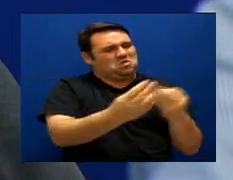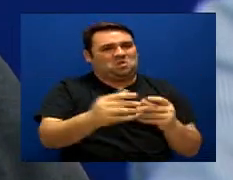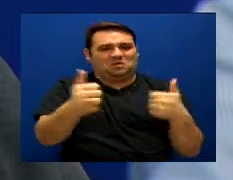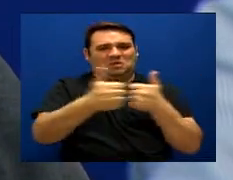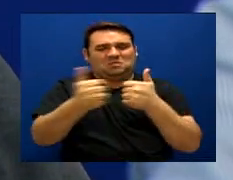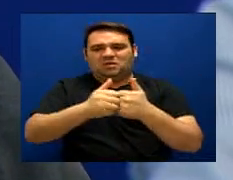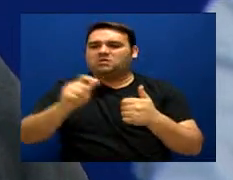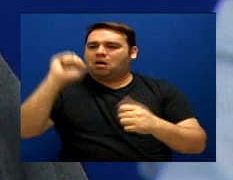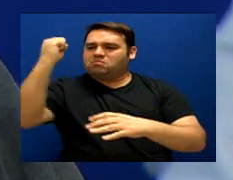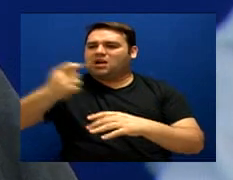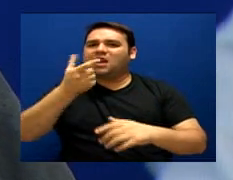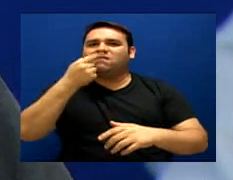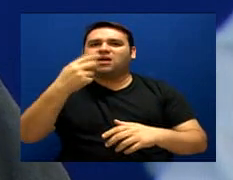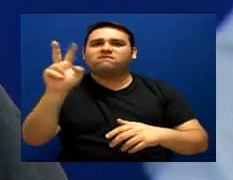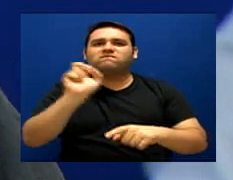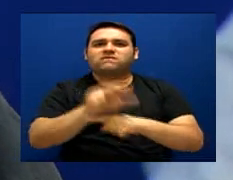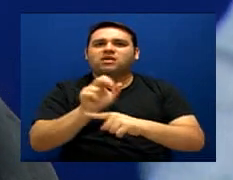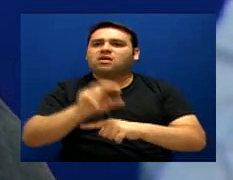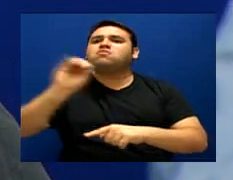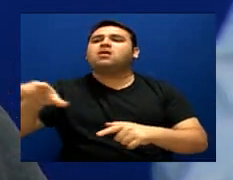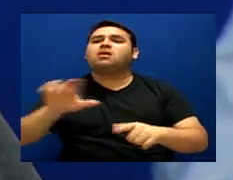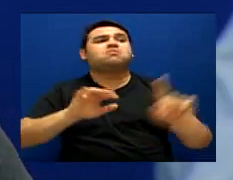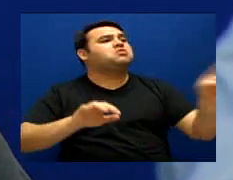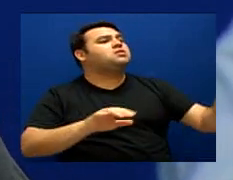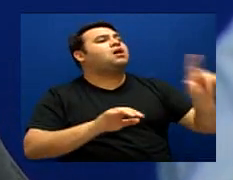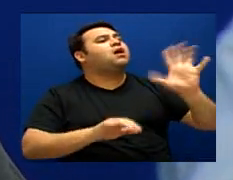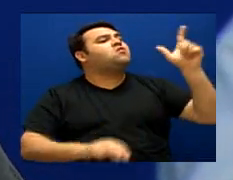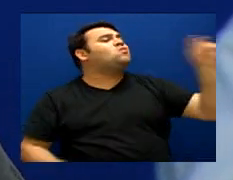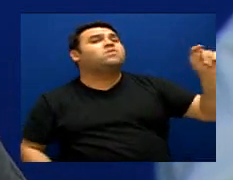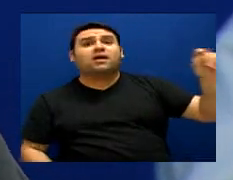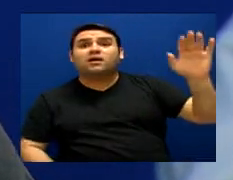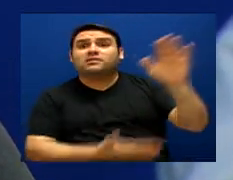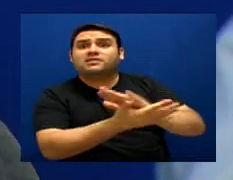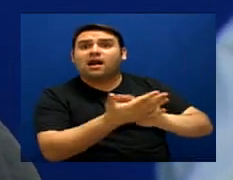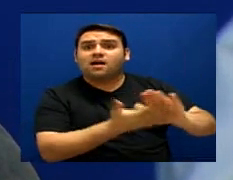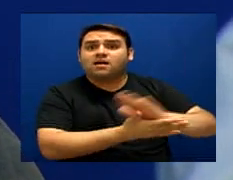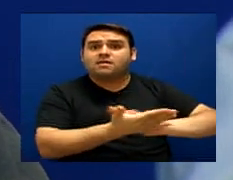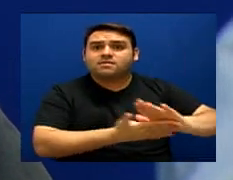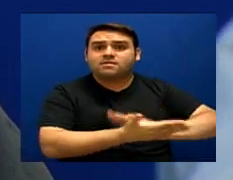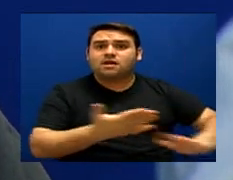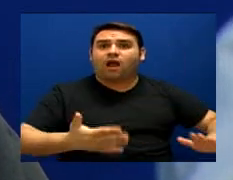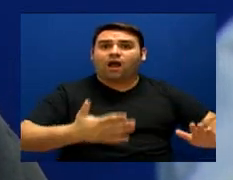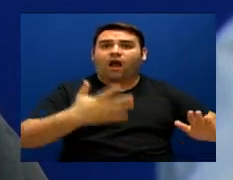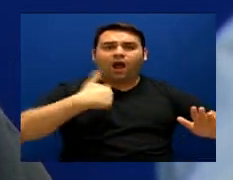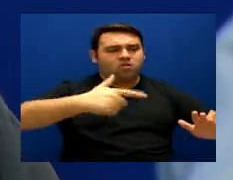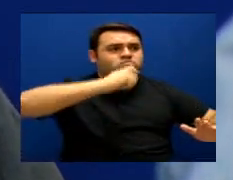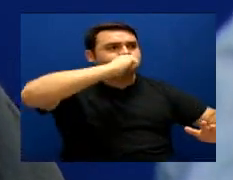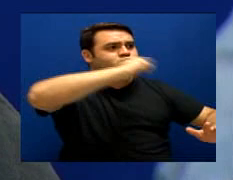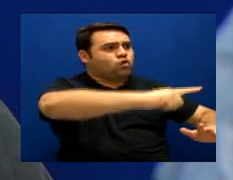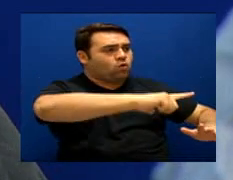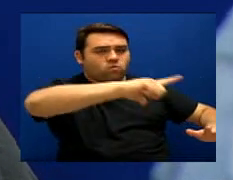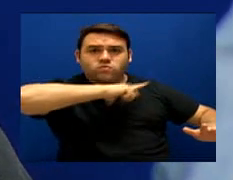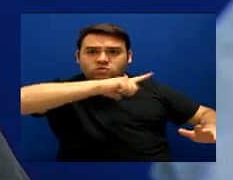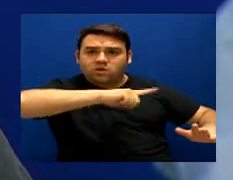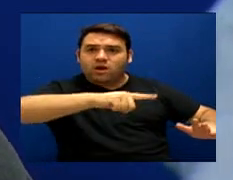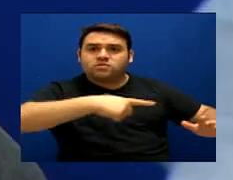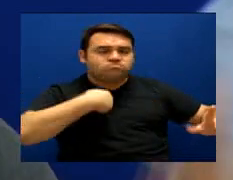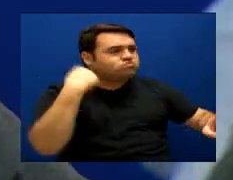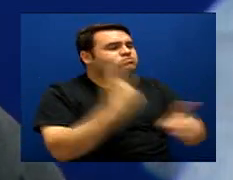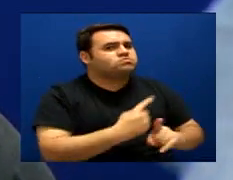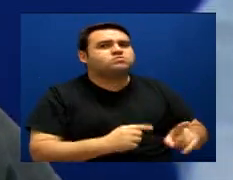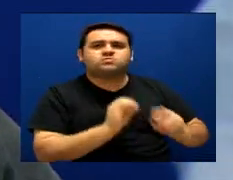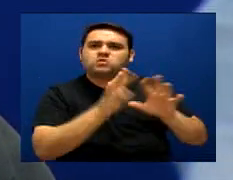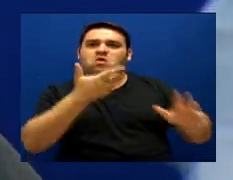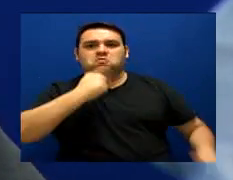vizinhos dele. O que aconteceu com essas pessoas? Nada. E quando você faz a denúncia, é lógico